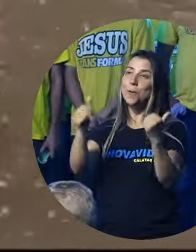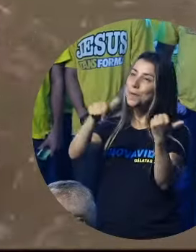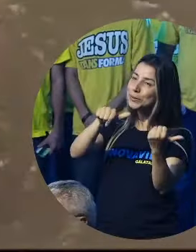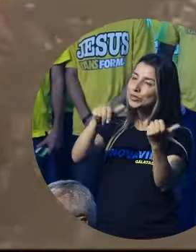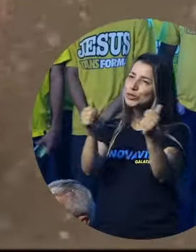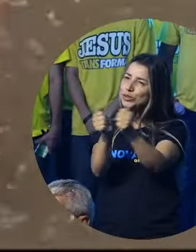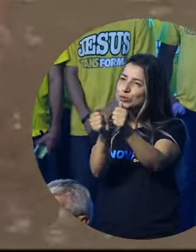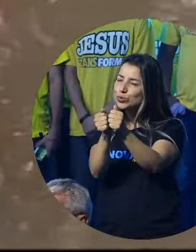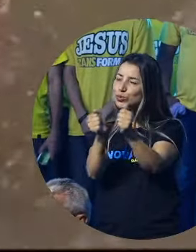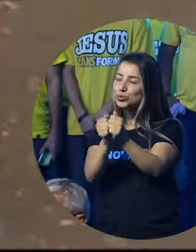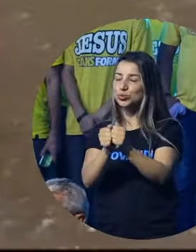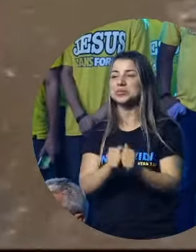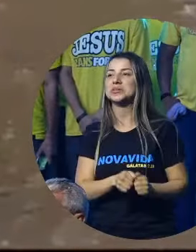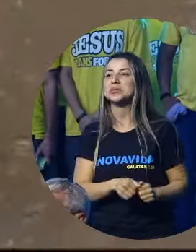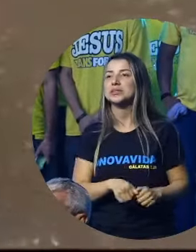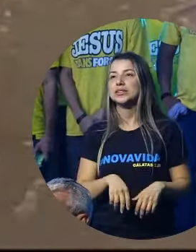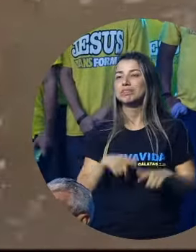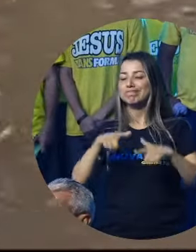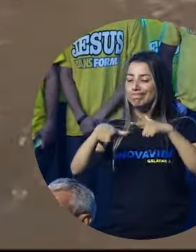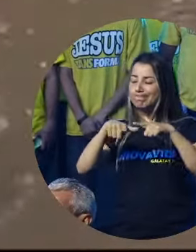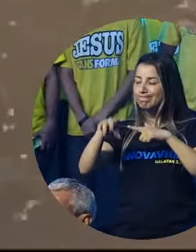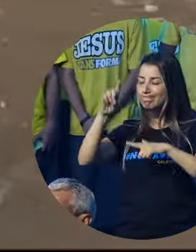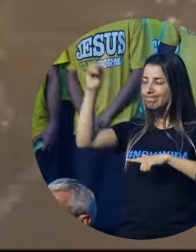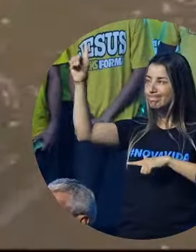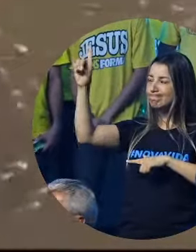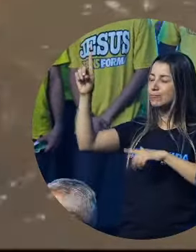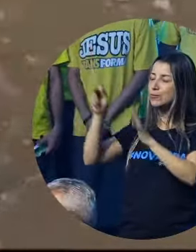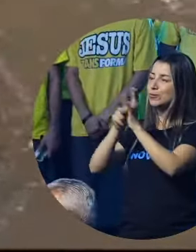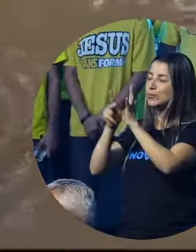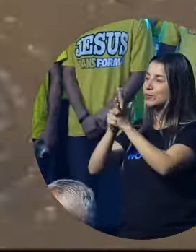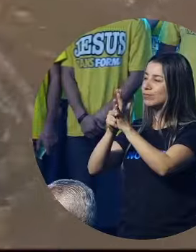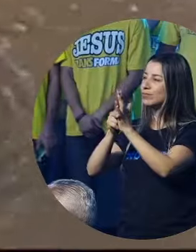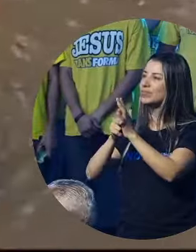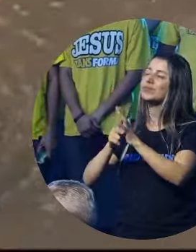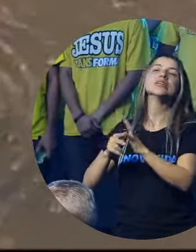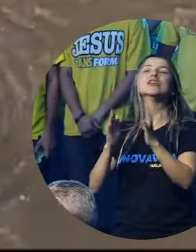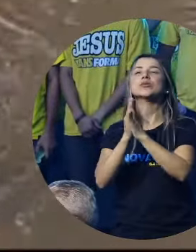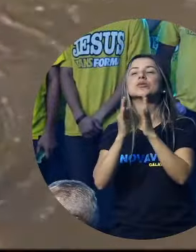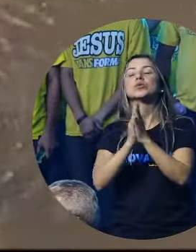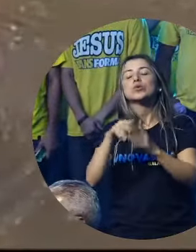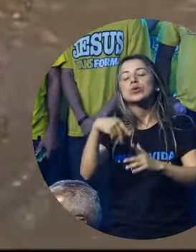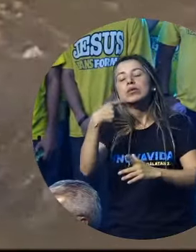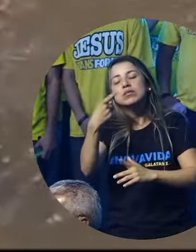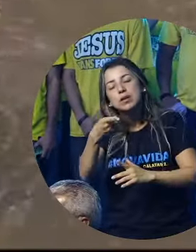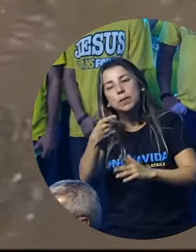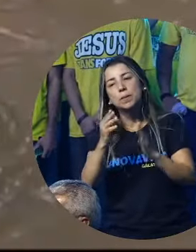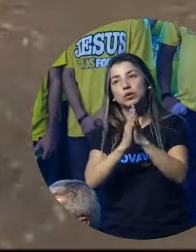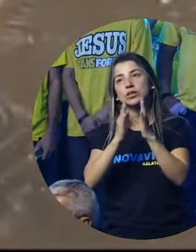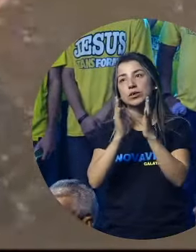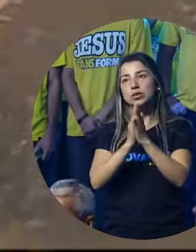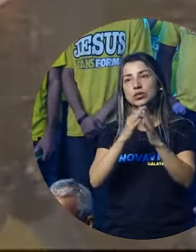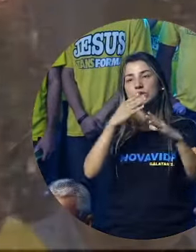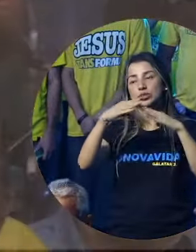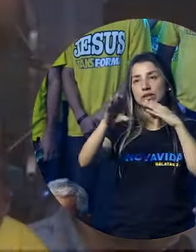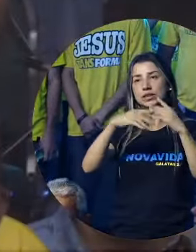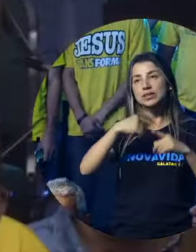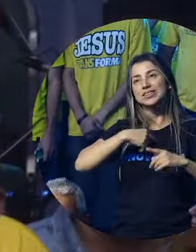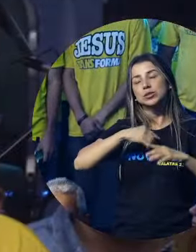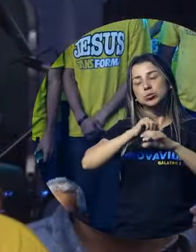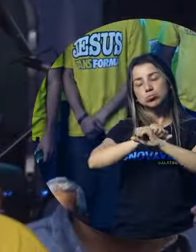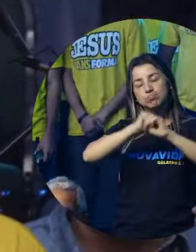ele, coisa de Deus. Nós vamos orar com o pastor Yukias, nosso presidente. Após a oração, a gente vai cantar Eu Sou Livre e despedimos